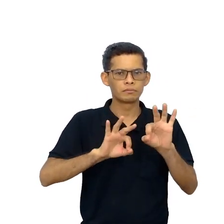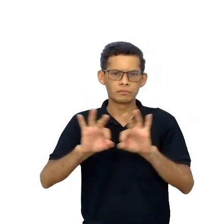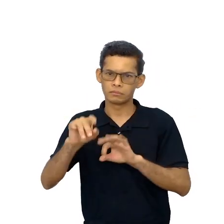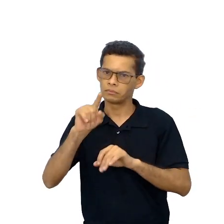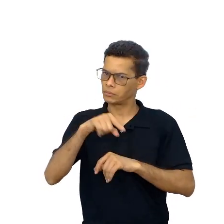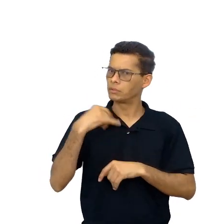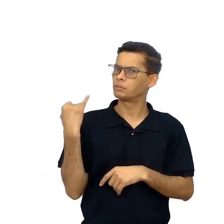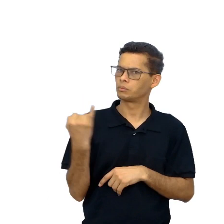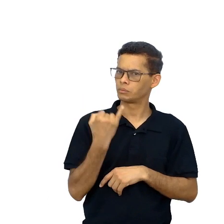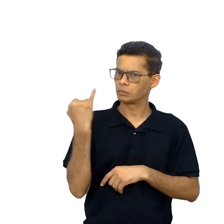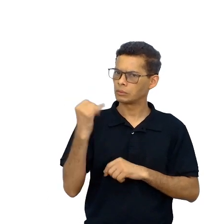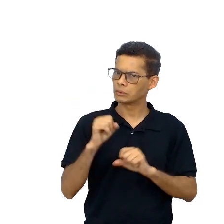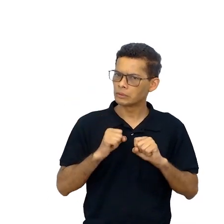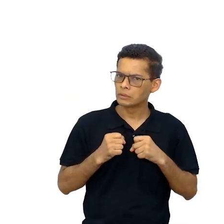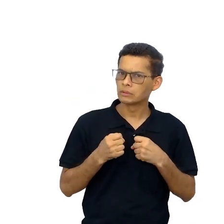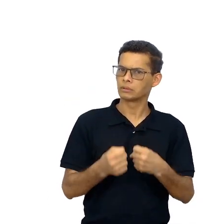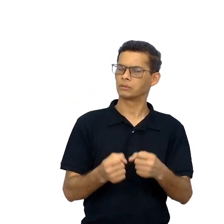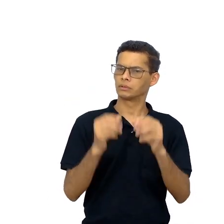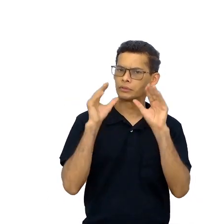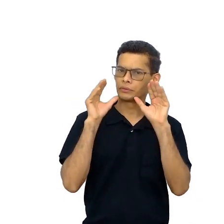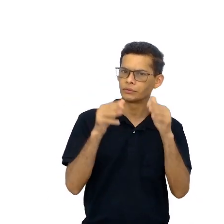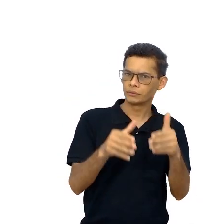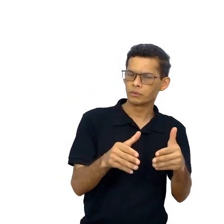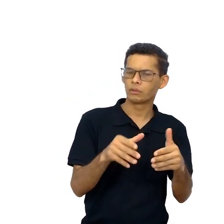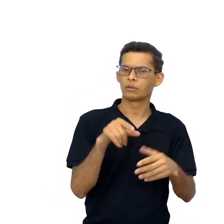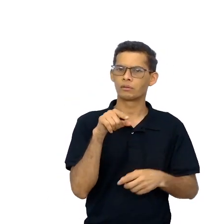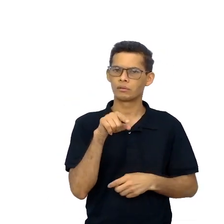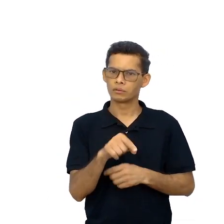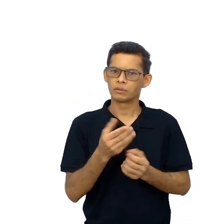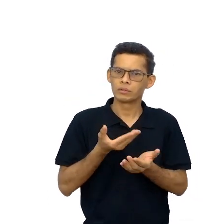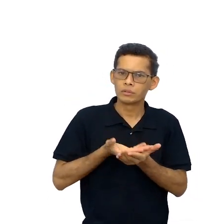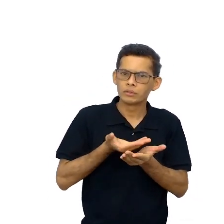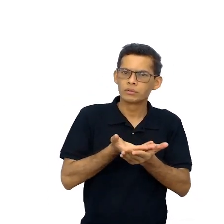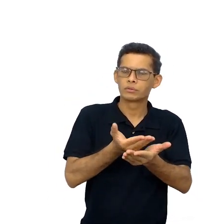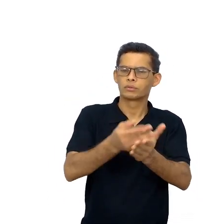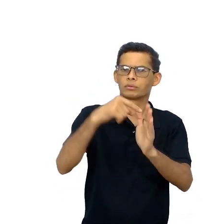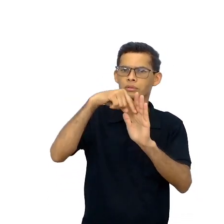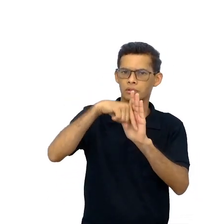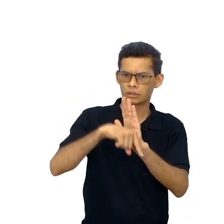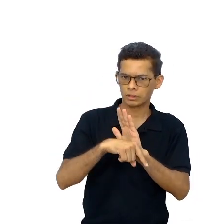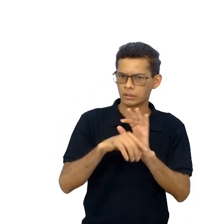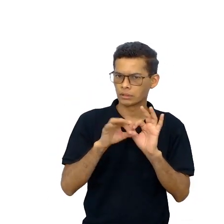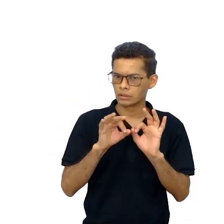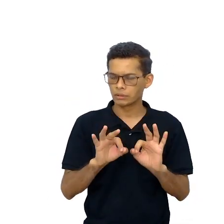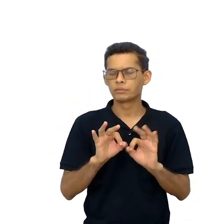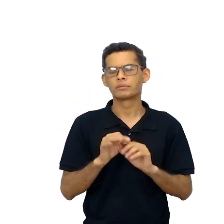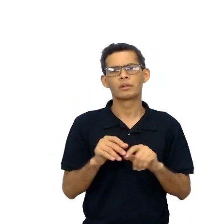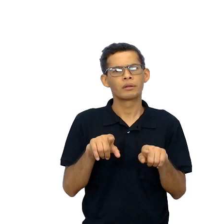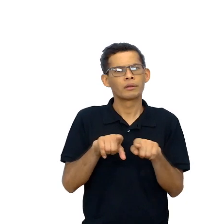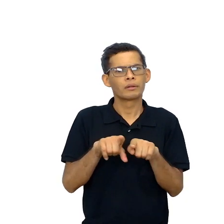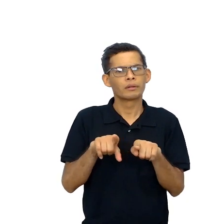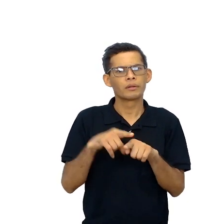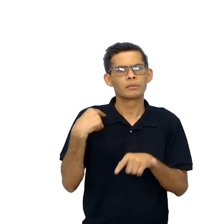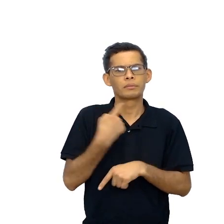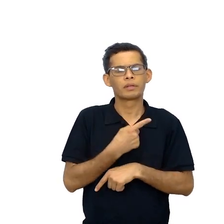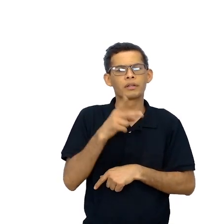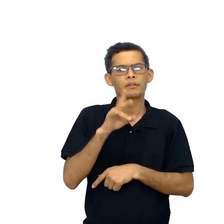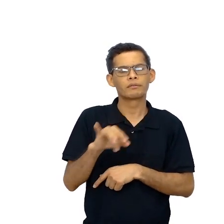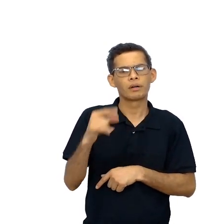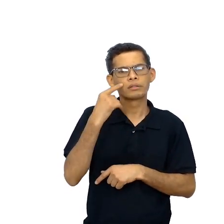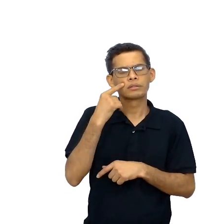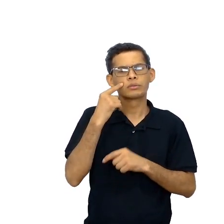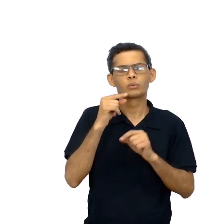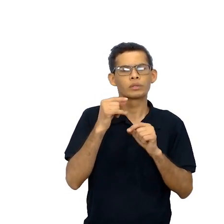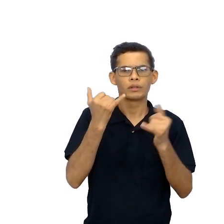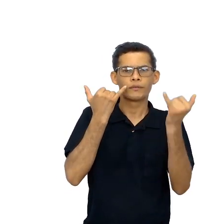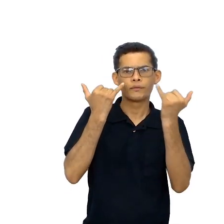se debruçar, né, na preparação dessa semana de estudos intensivos. Nós vamos analisar alguns dados, e a